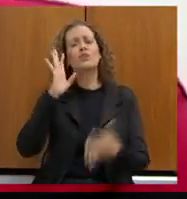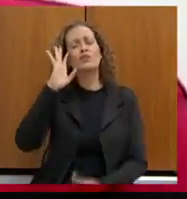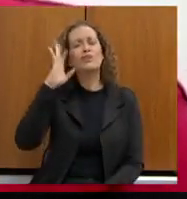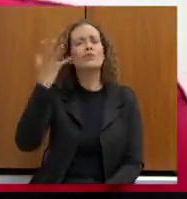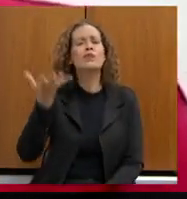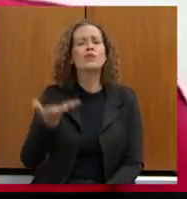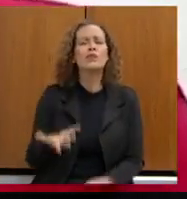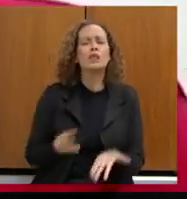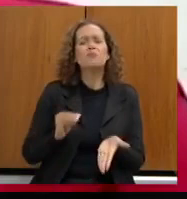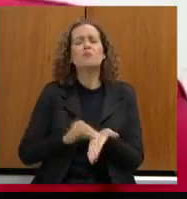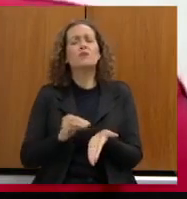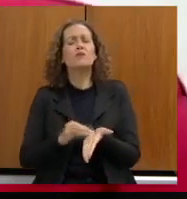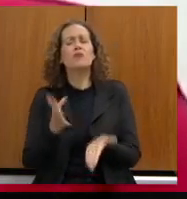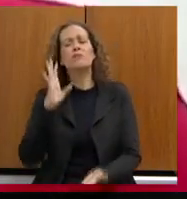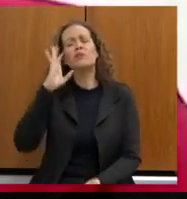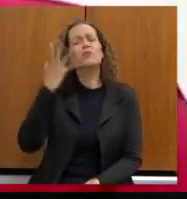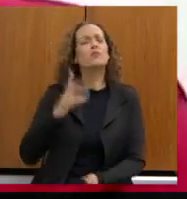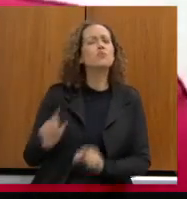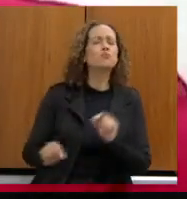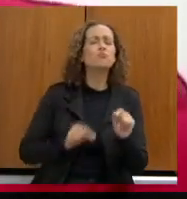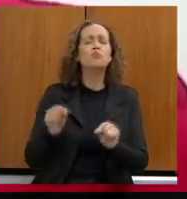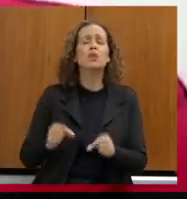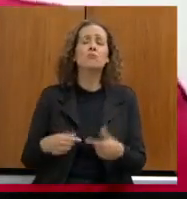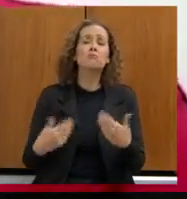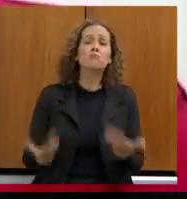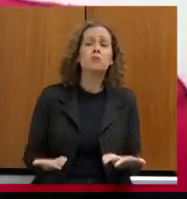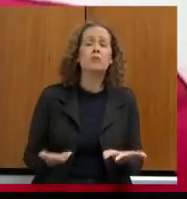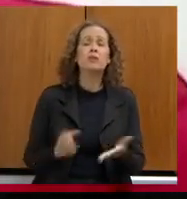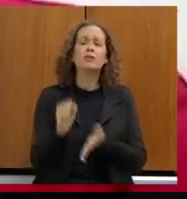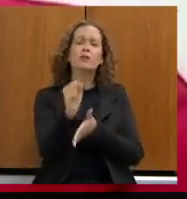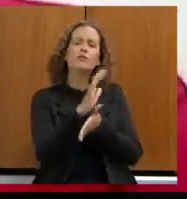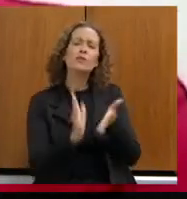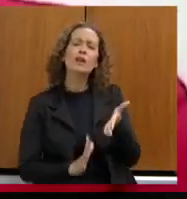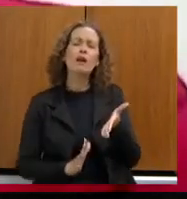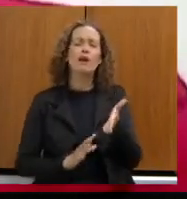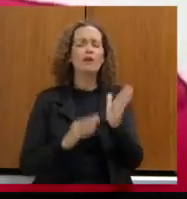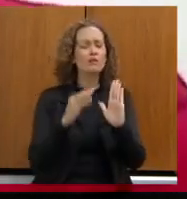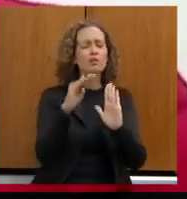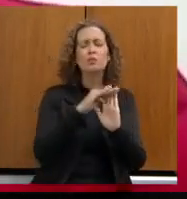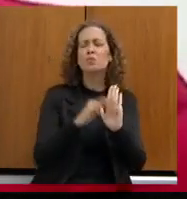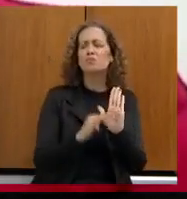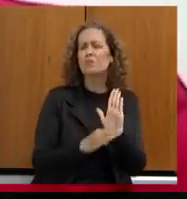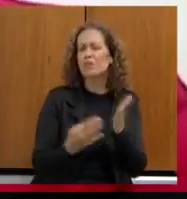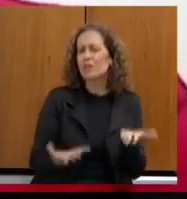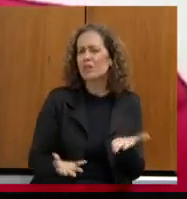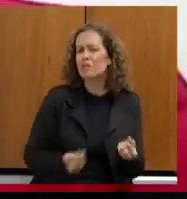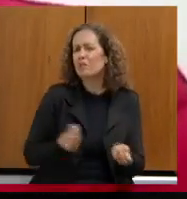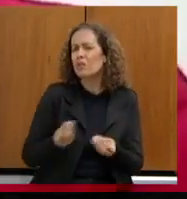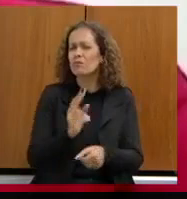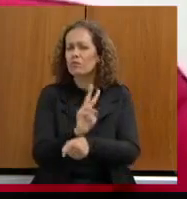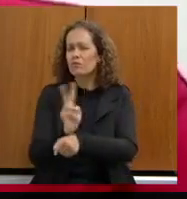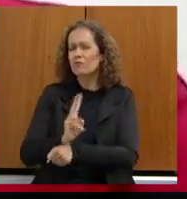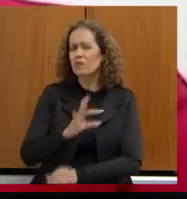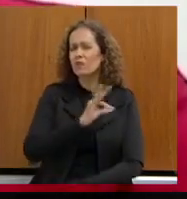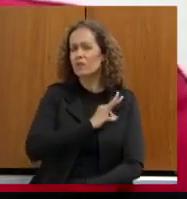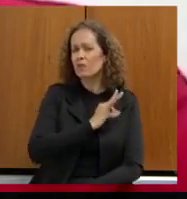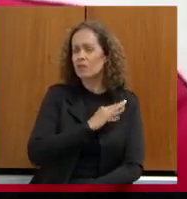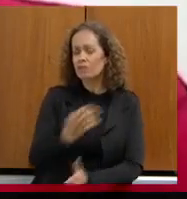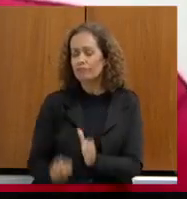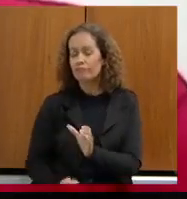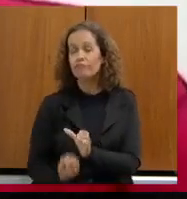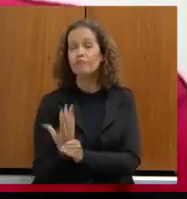que estão em andamento e o cronograma das atividades da secretaria da chefia da polícia para